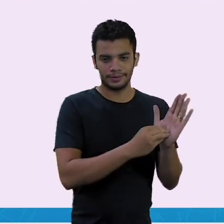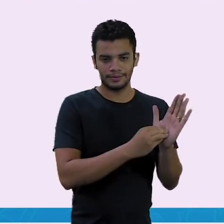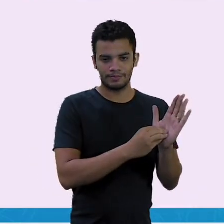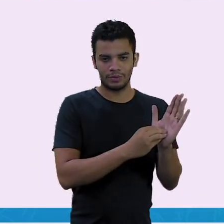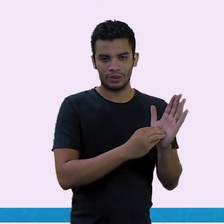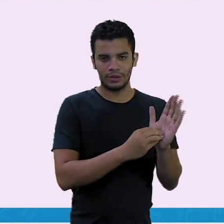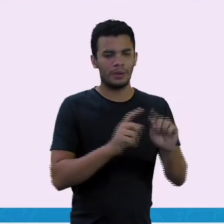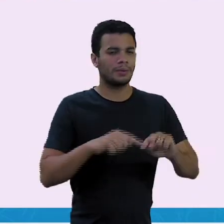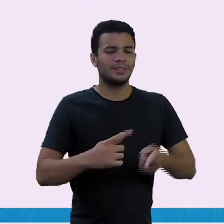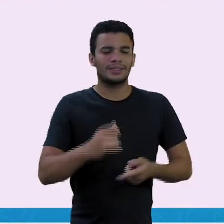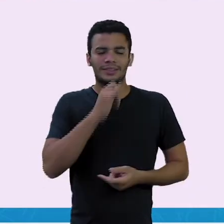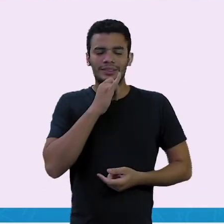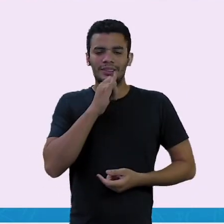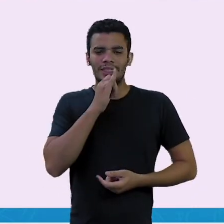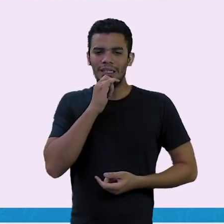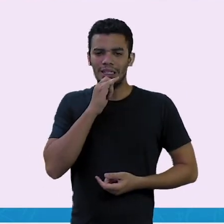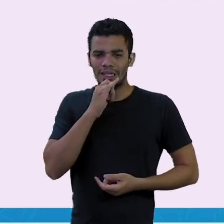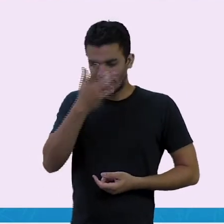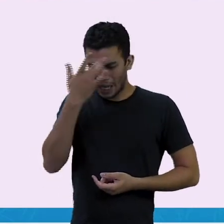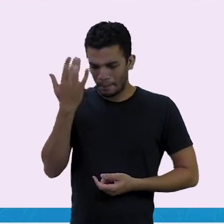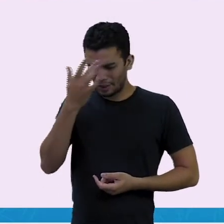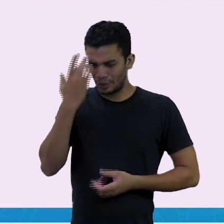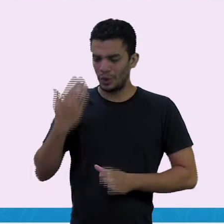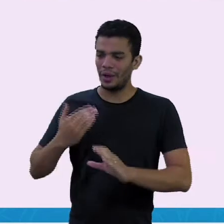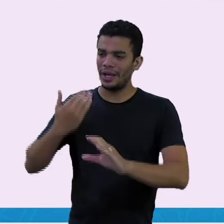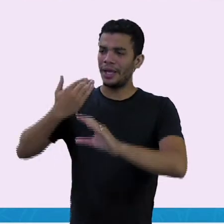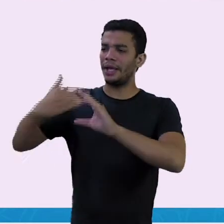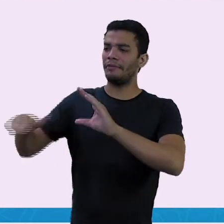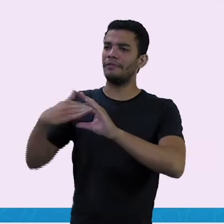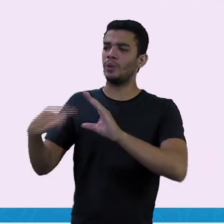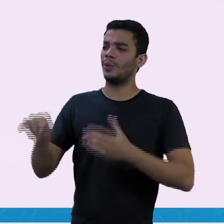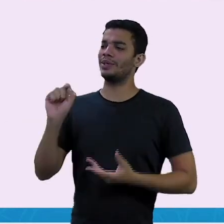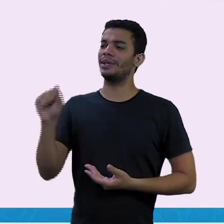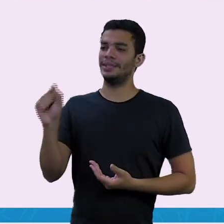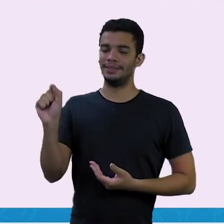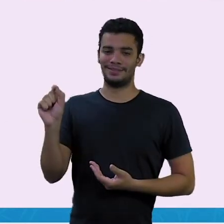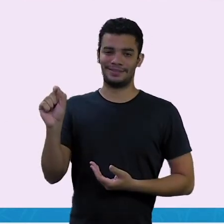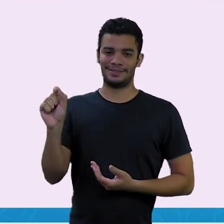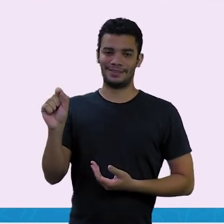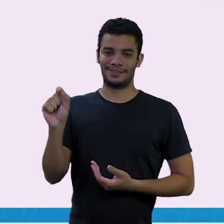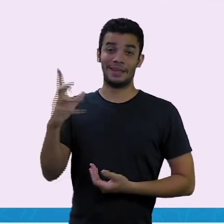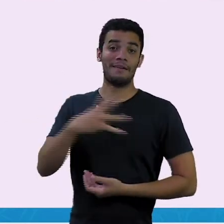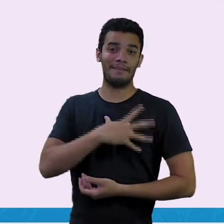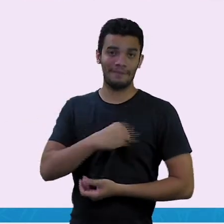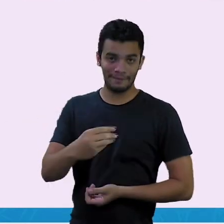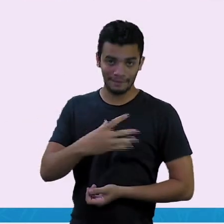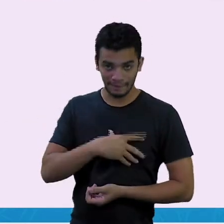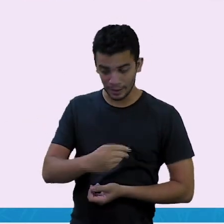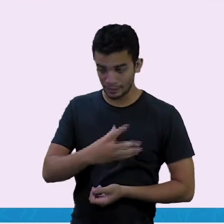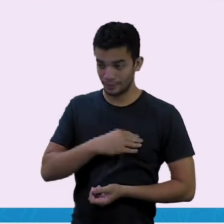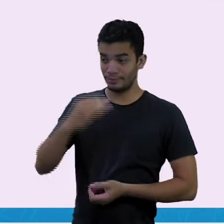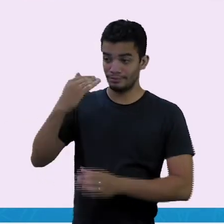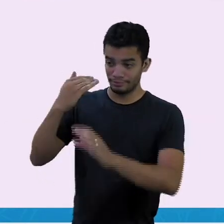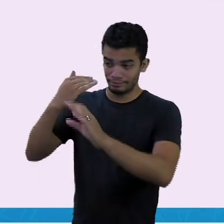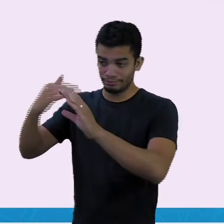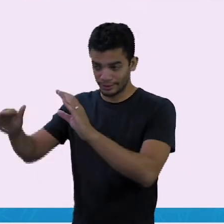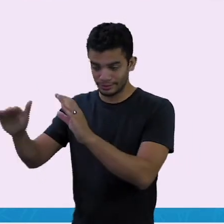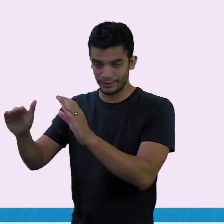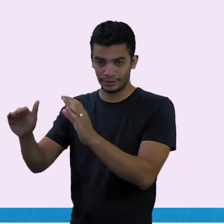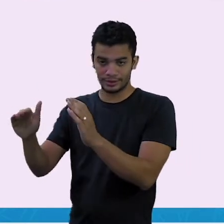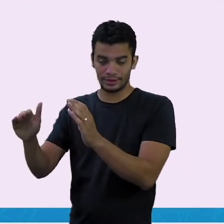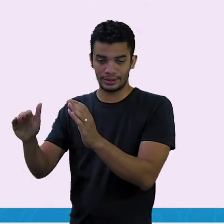quem esse bilhete foi escrito? É o filho. E logo após o destinatário, já vem